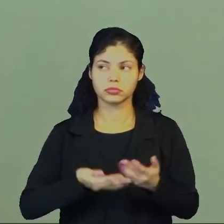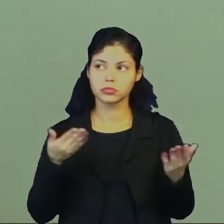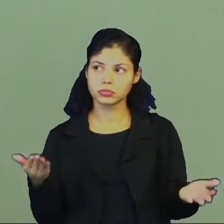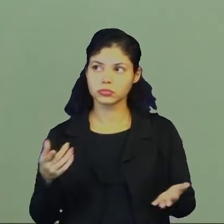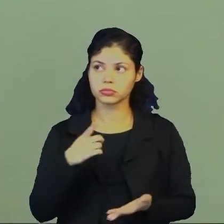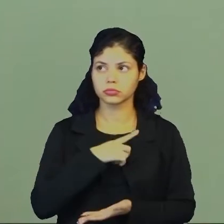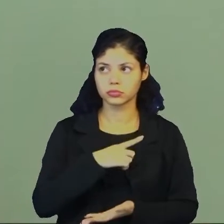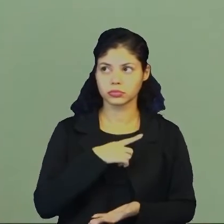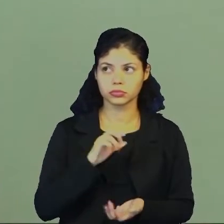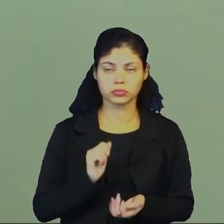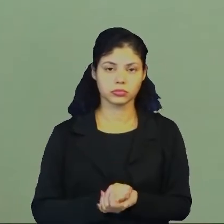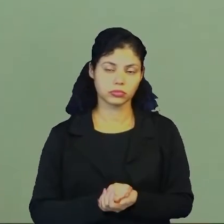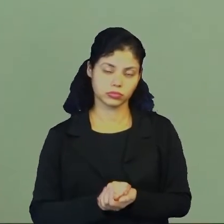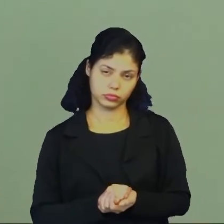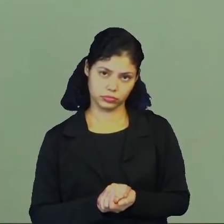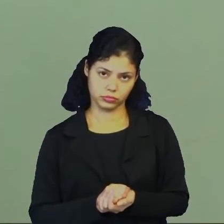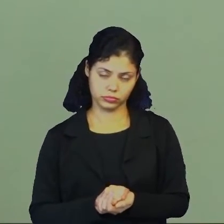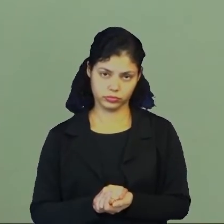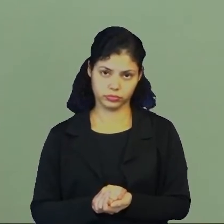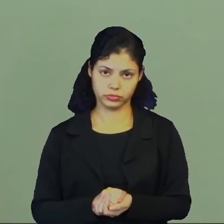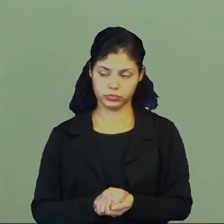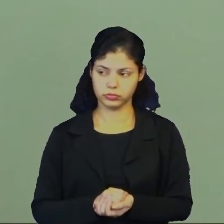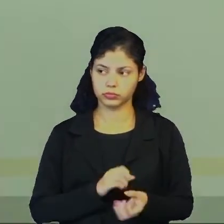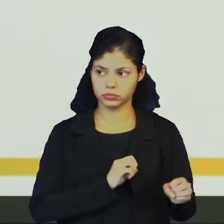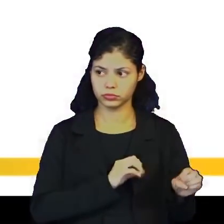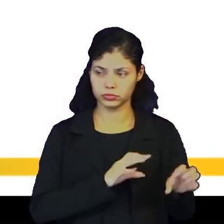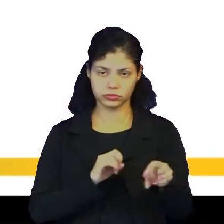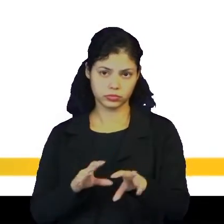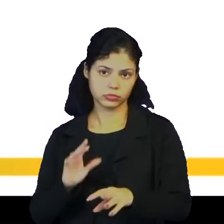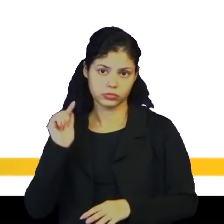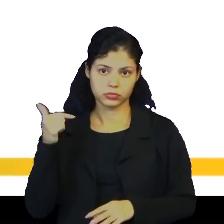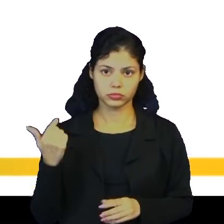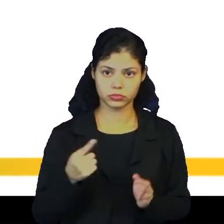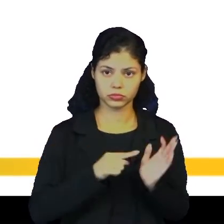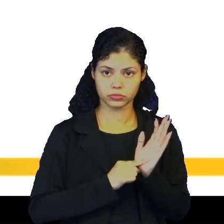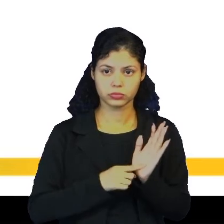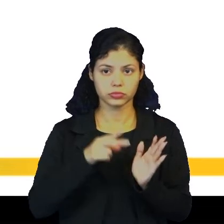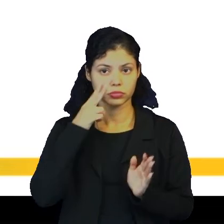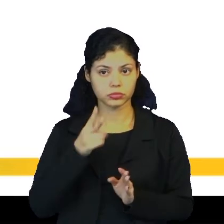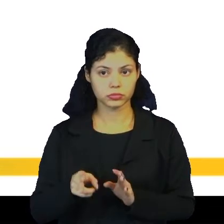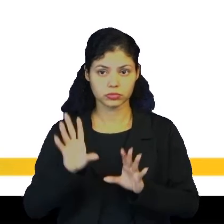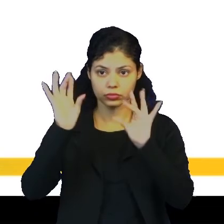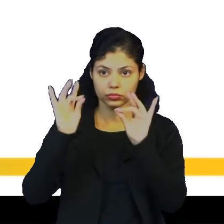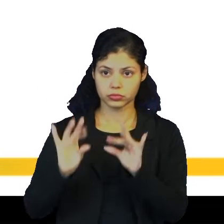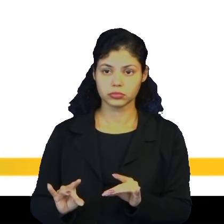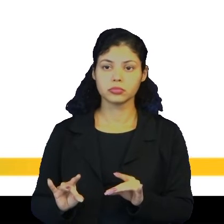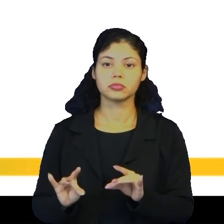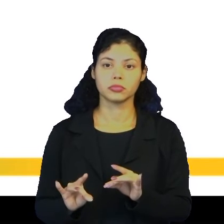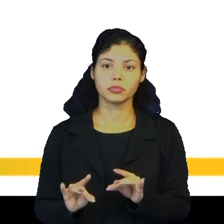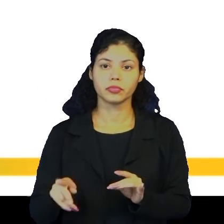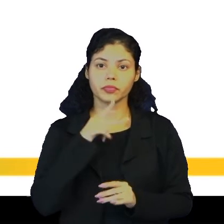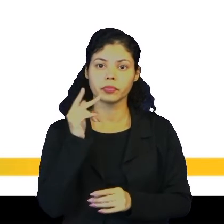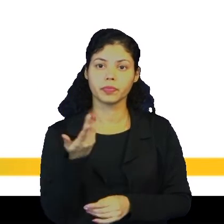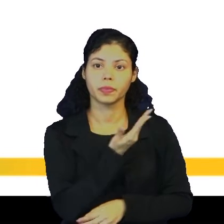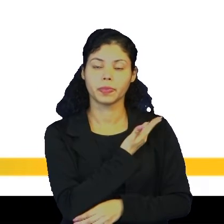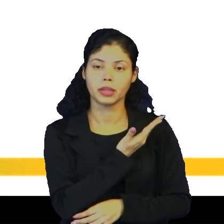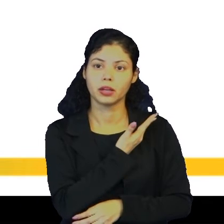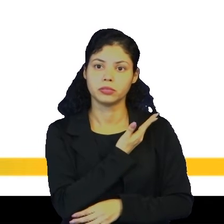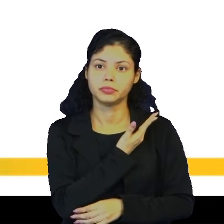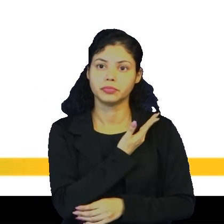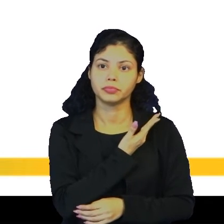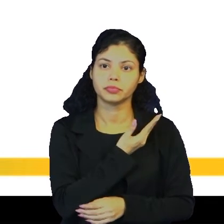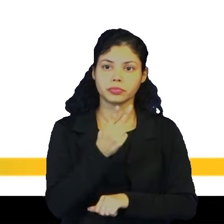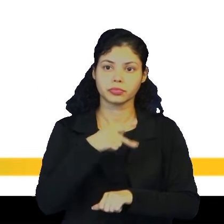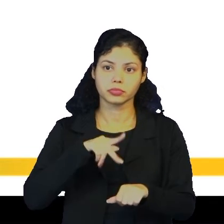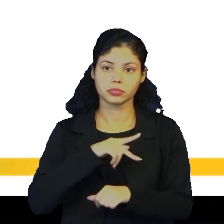Então, a gente tem aí sobre a educação. Outro ponto que merece destaque diz respeito, né, à amizade e à tolerância entre